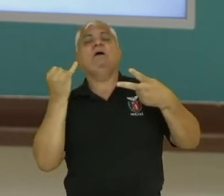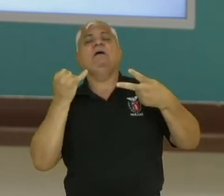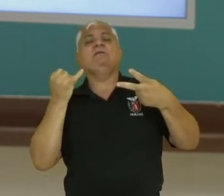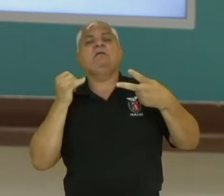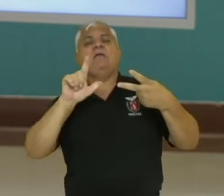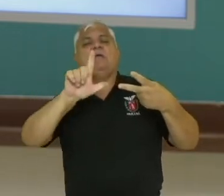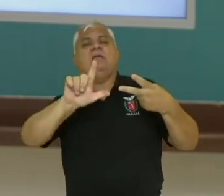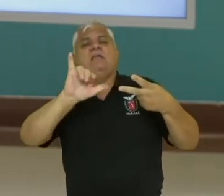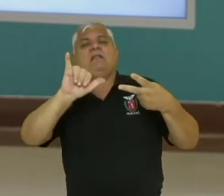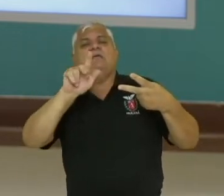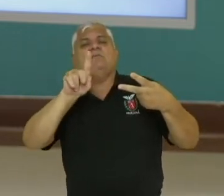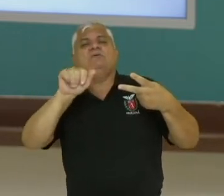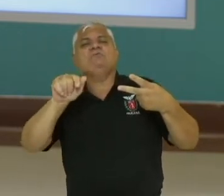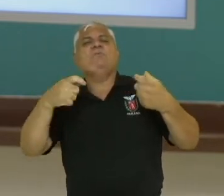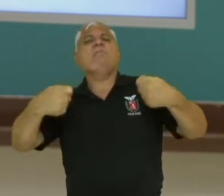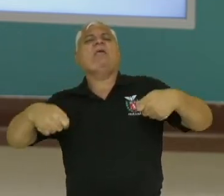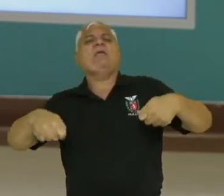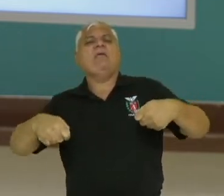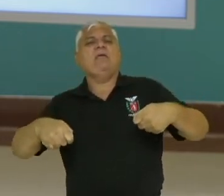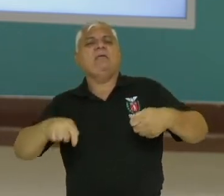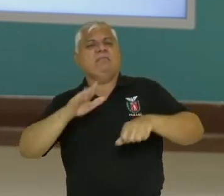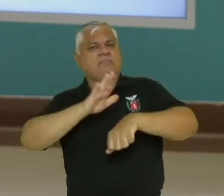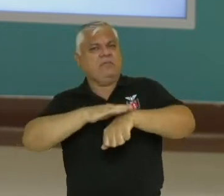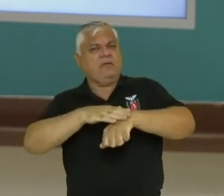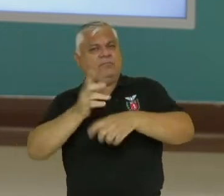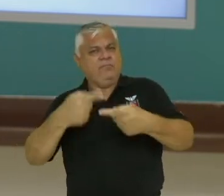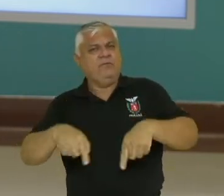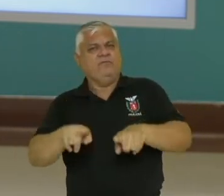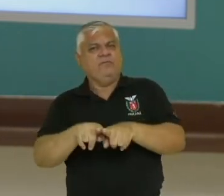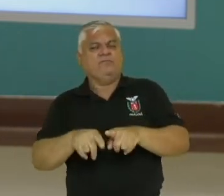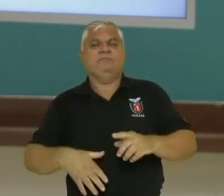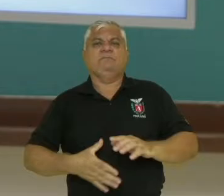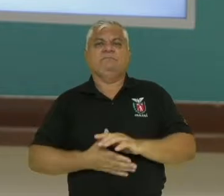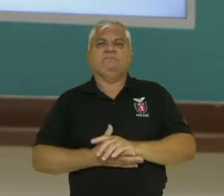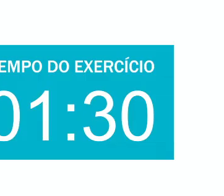ele serve? Vou dar um tempinho para você e eu já retorno.